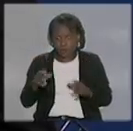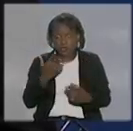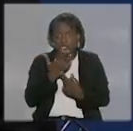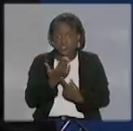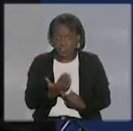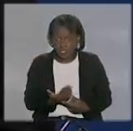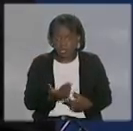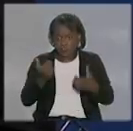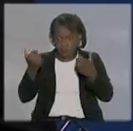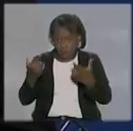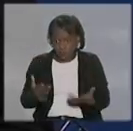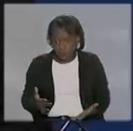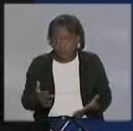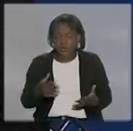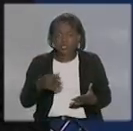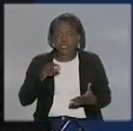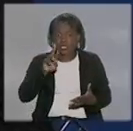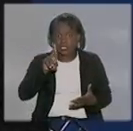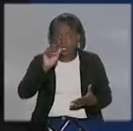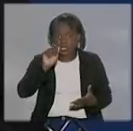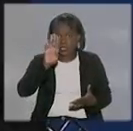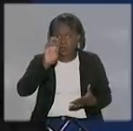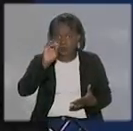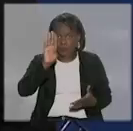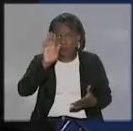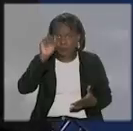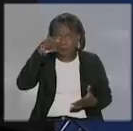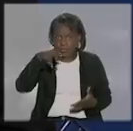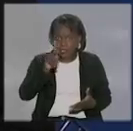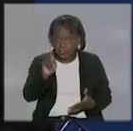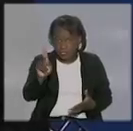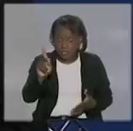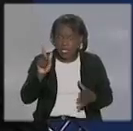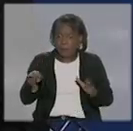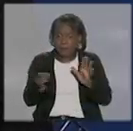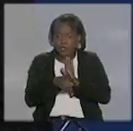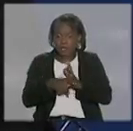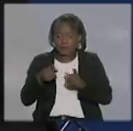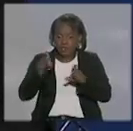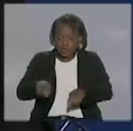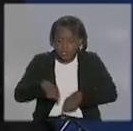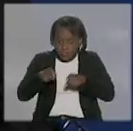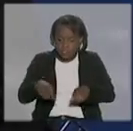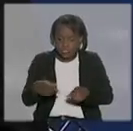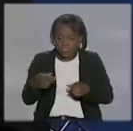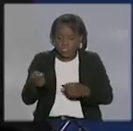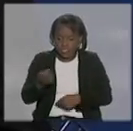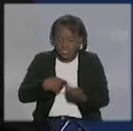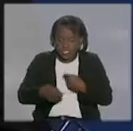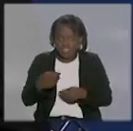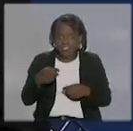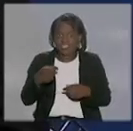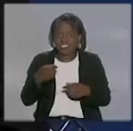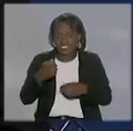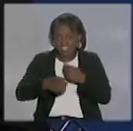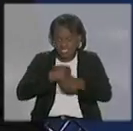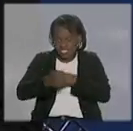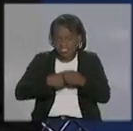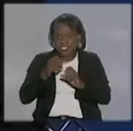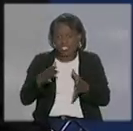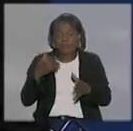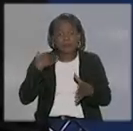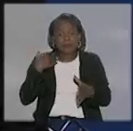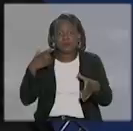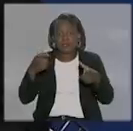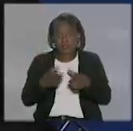com esse que o Santander descreveu, né? O próprio Rabobank, que é um banco muito focado no agronegócio, já tem isso há alguns anos, mas é um